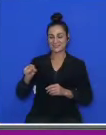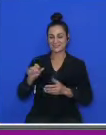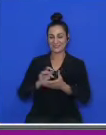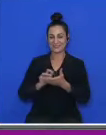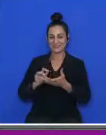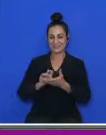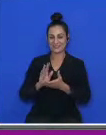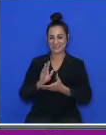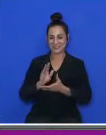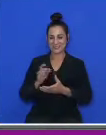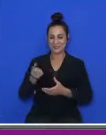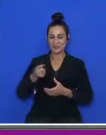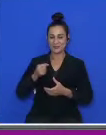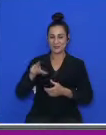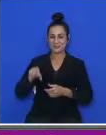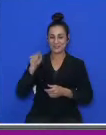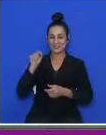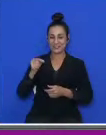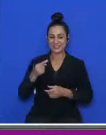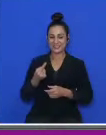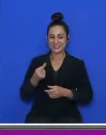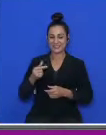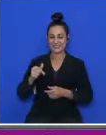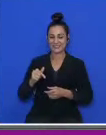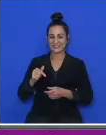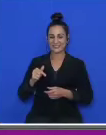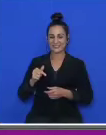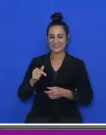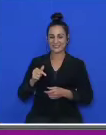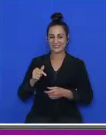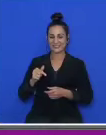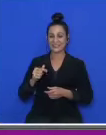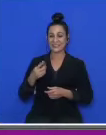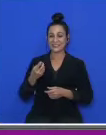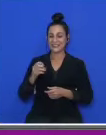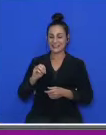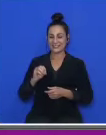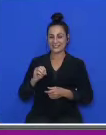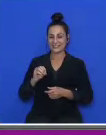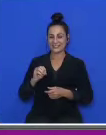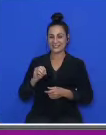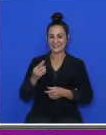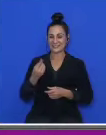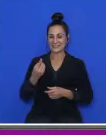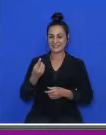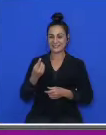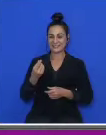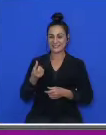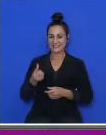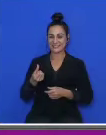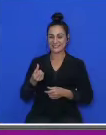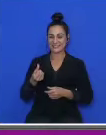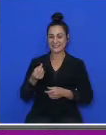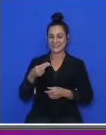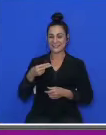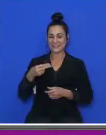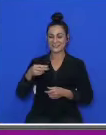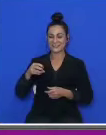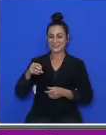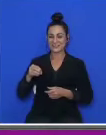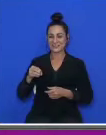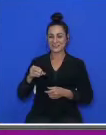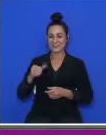2278 da Loto Fácil. Confira comigo. 17, 10, 16,